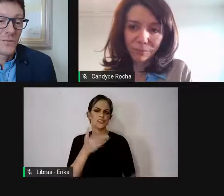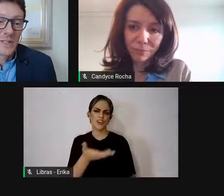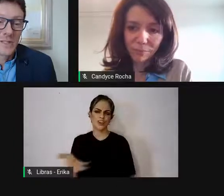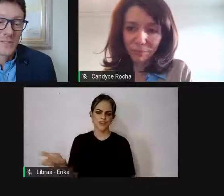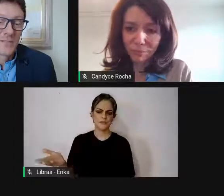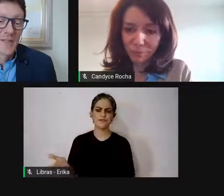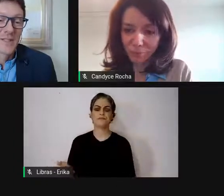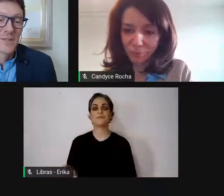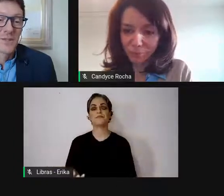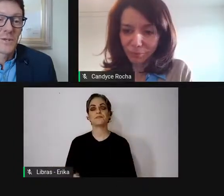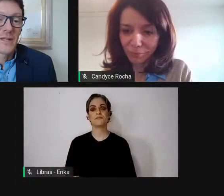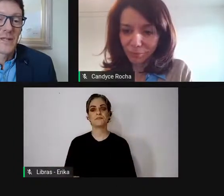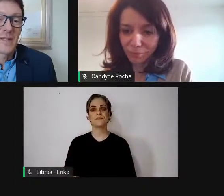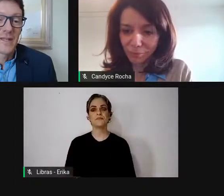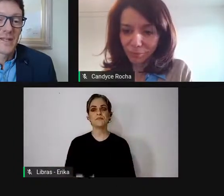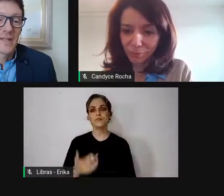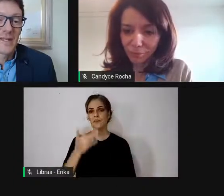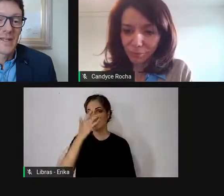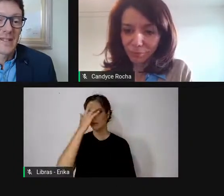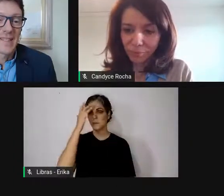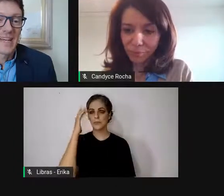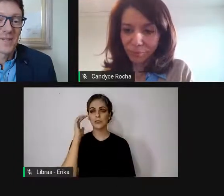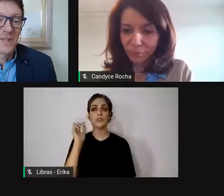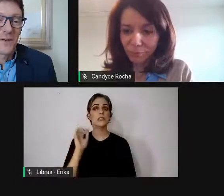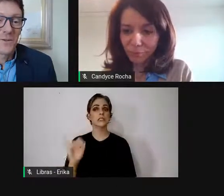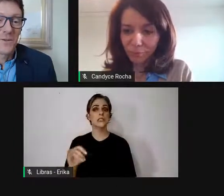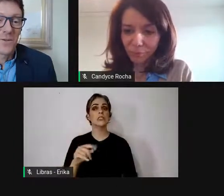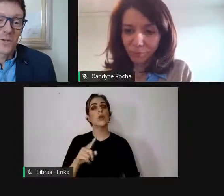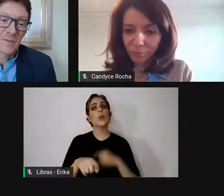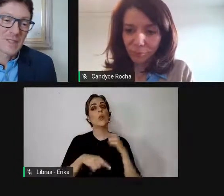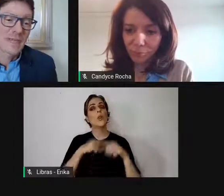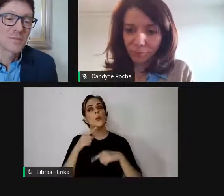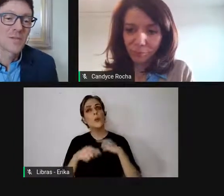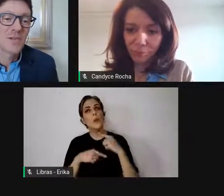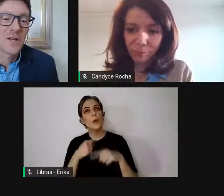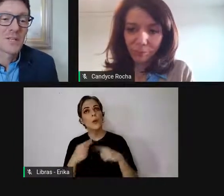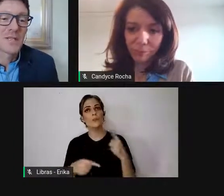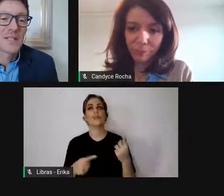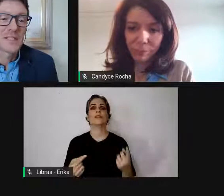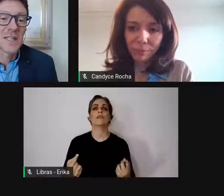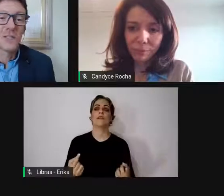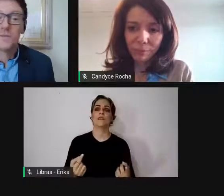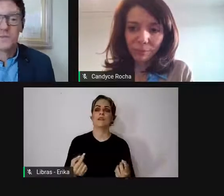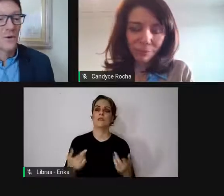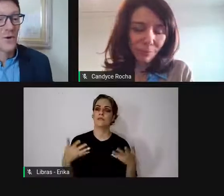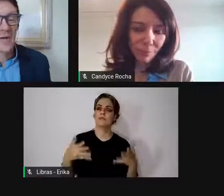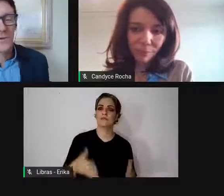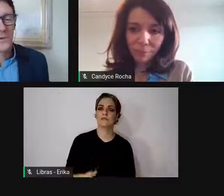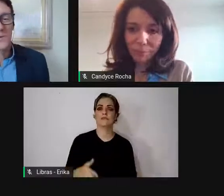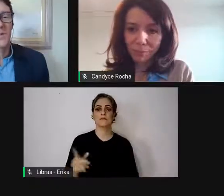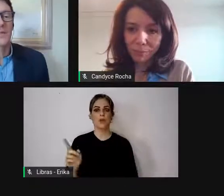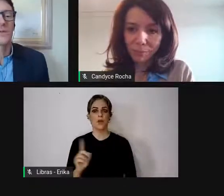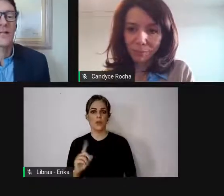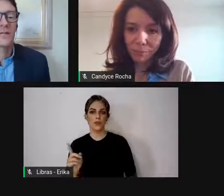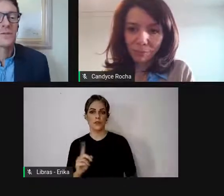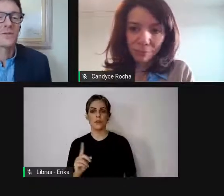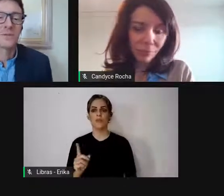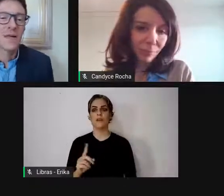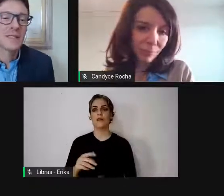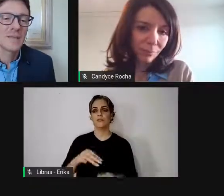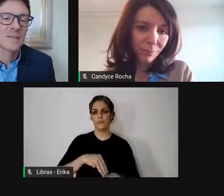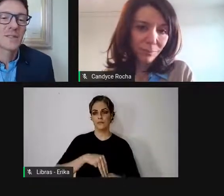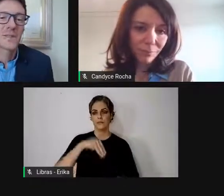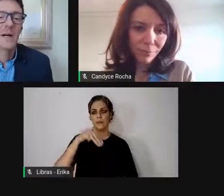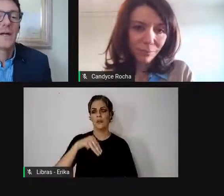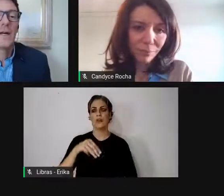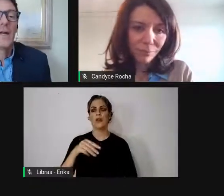tinham dúvidas sobre ingressar ou não no nosso mestrado profissional em Poder Legislativo, ou em qualquer curso, lato sensu,